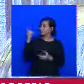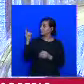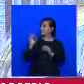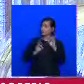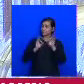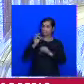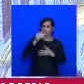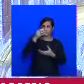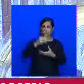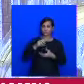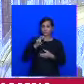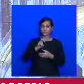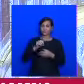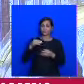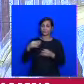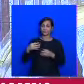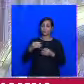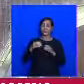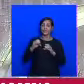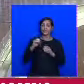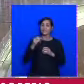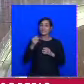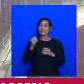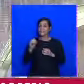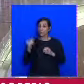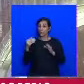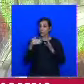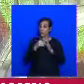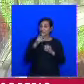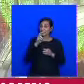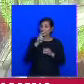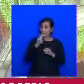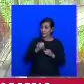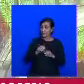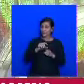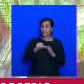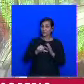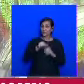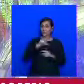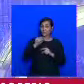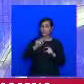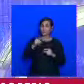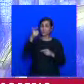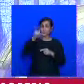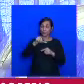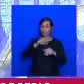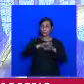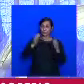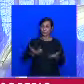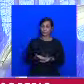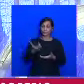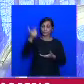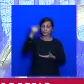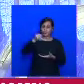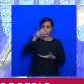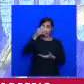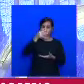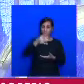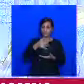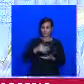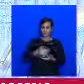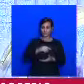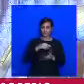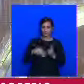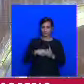abastecido com 50 bolas numeradas de 0 1 a 50 realizaremos no primeiro sorteio da Dupla Sena em seguida o globo será reabastecido para a realização